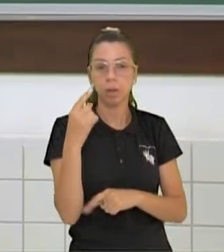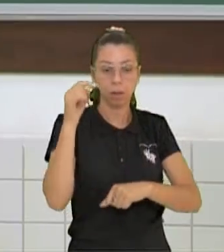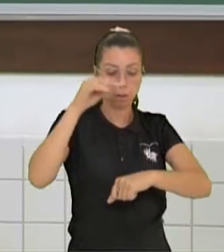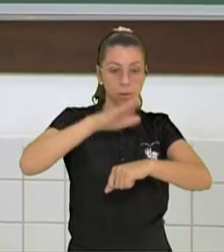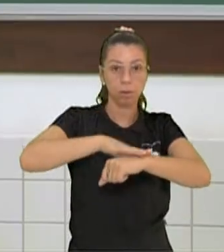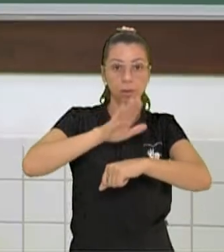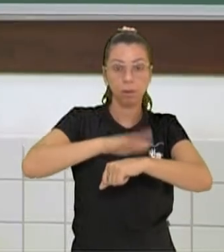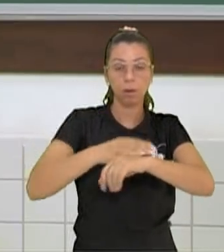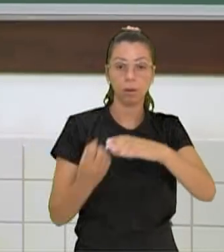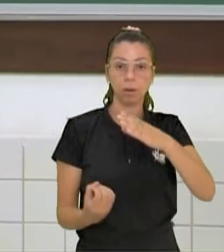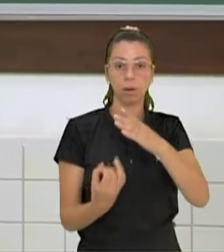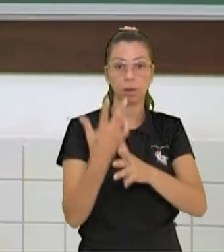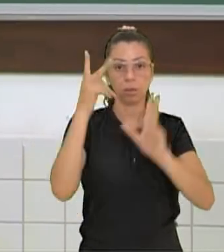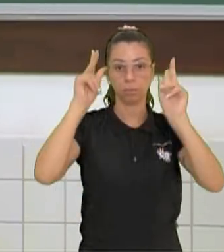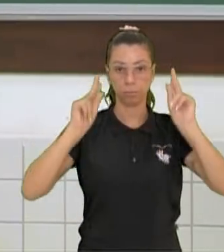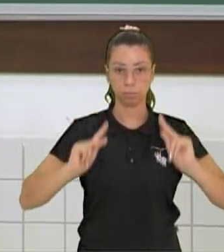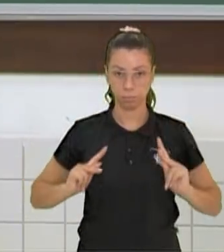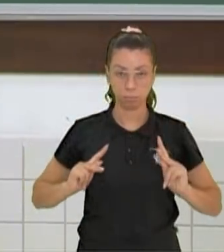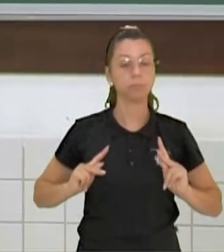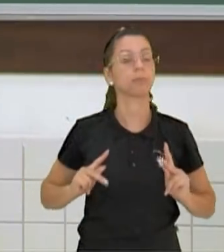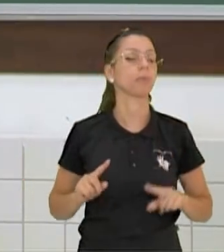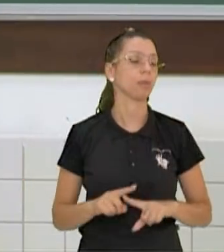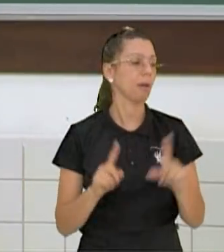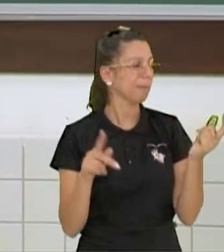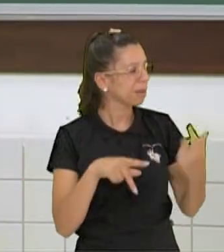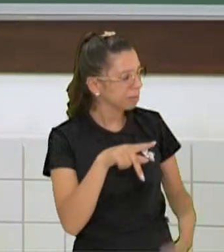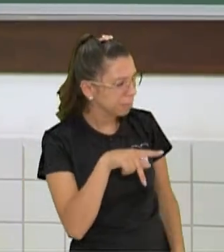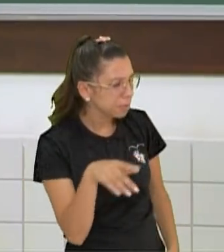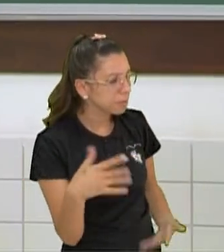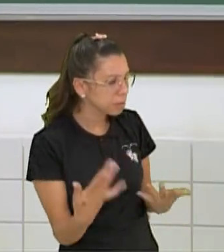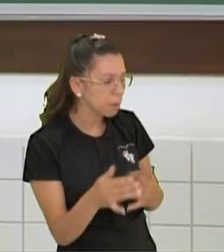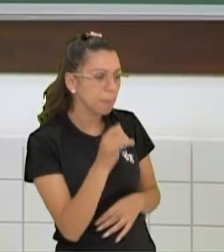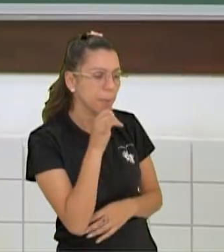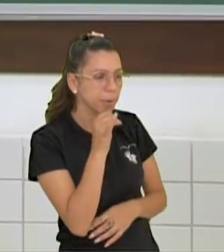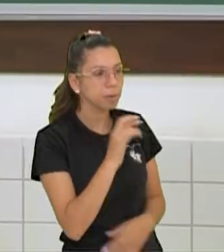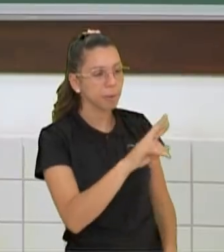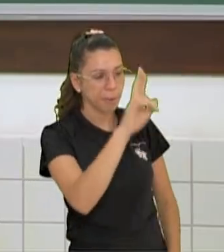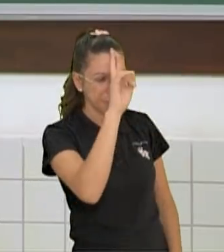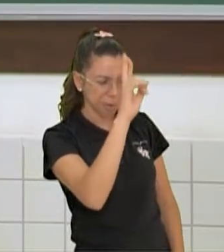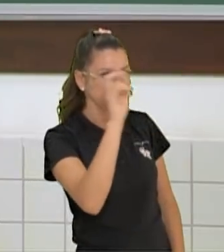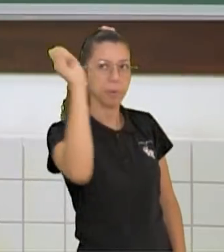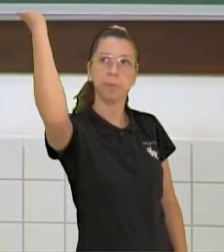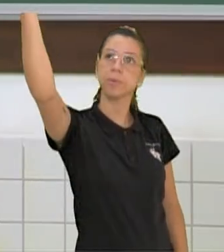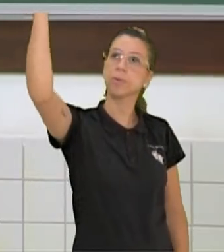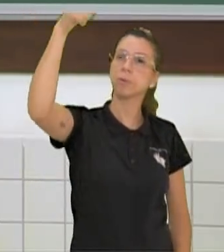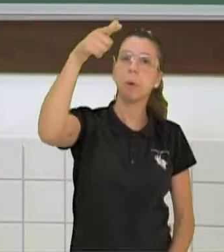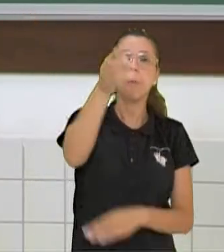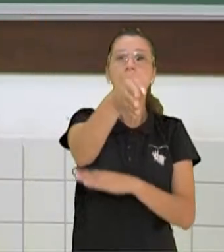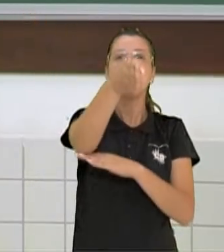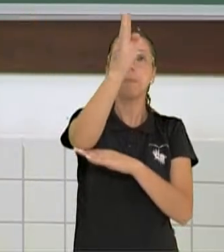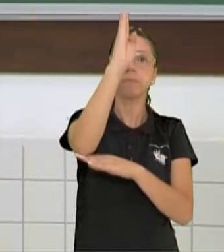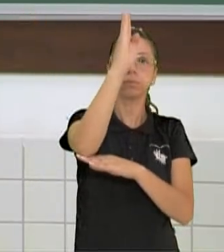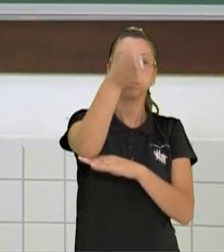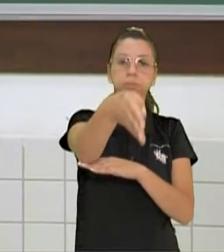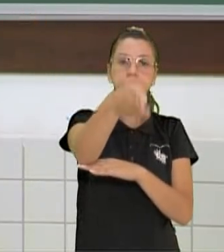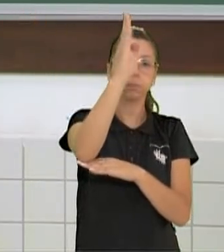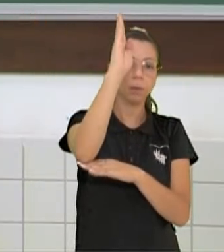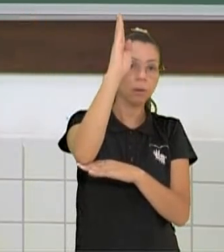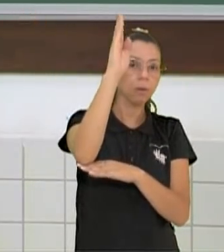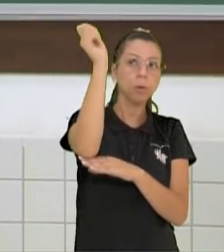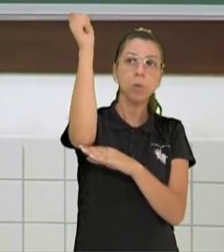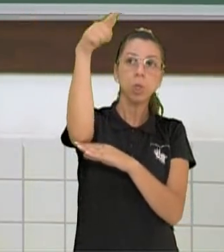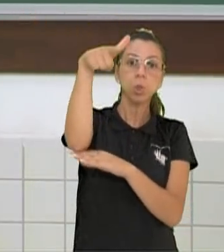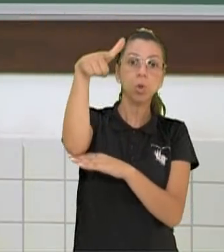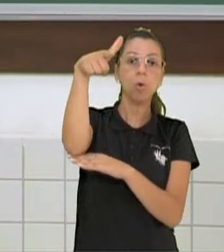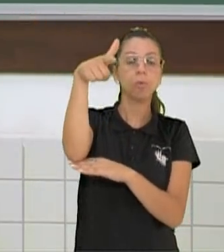criadas pelos seres humanos. Mas, professor, o meio-dia não é a hora que o sol está no meio lá? Então não é a hora que